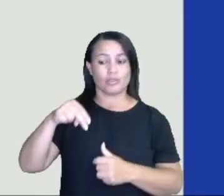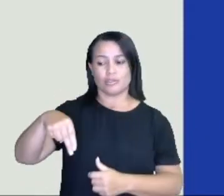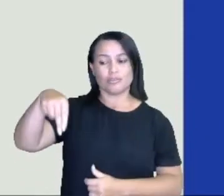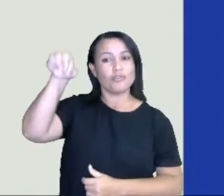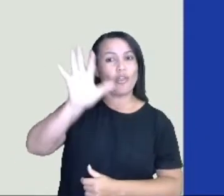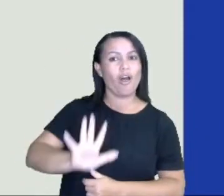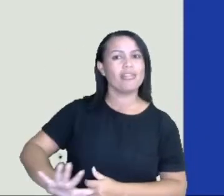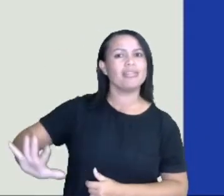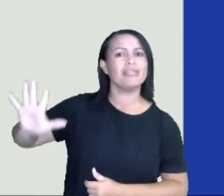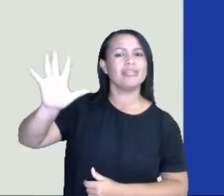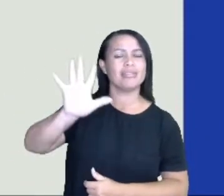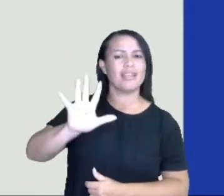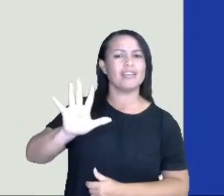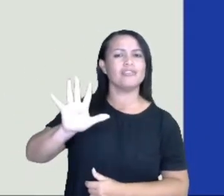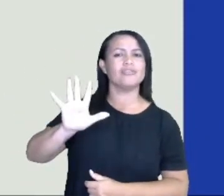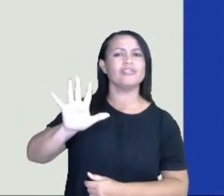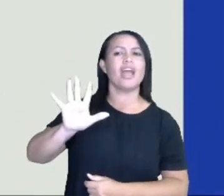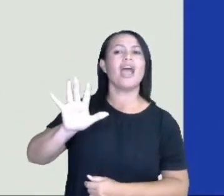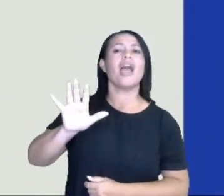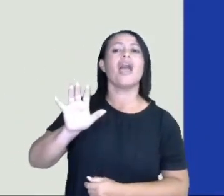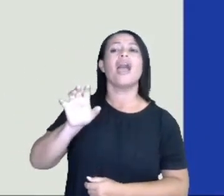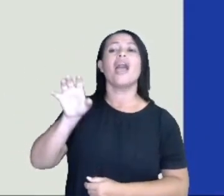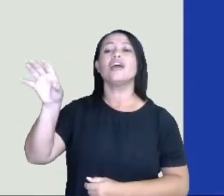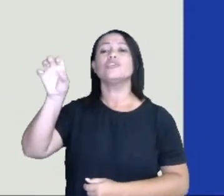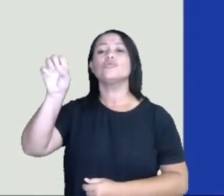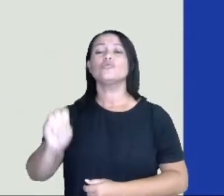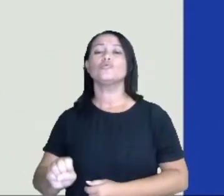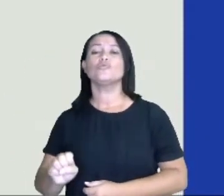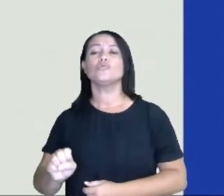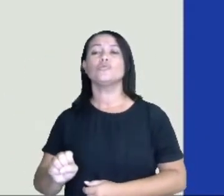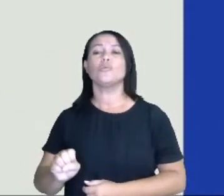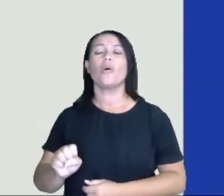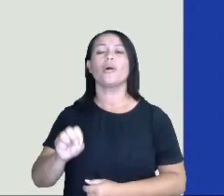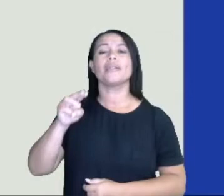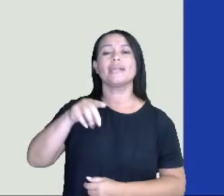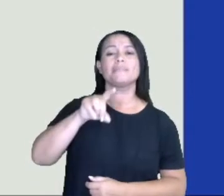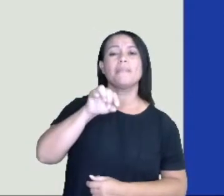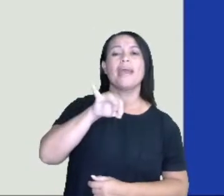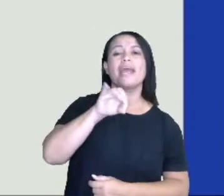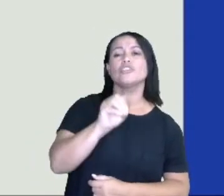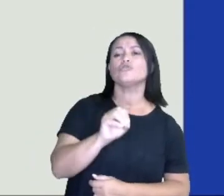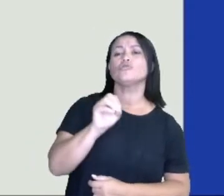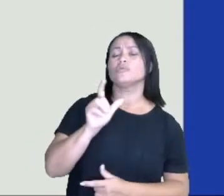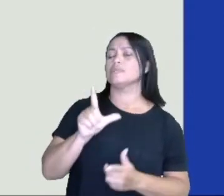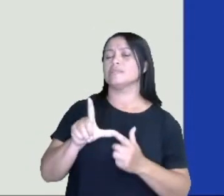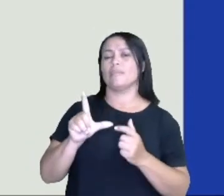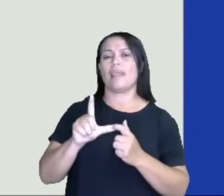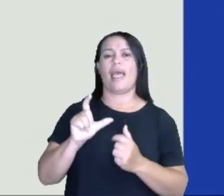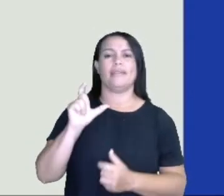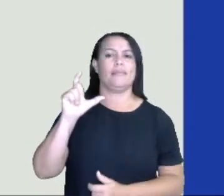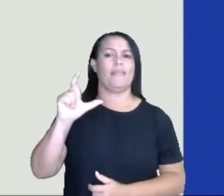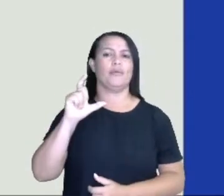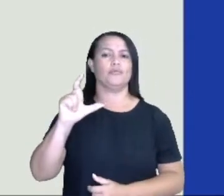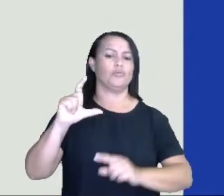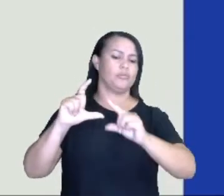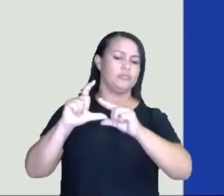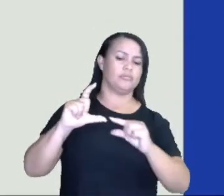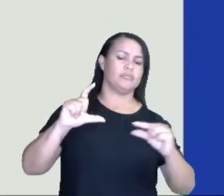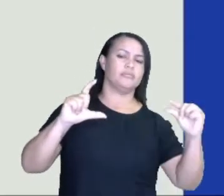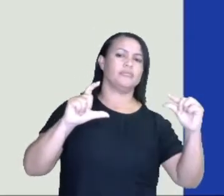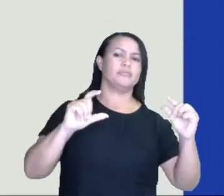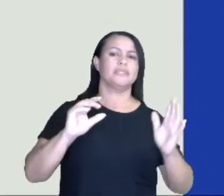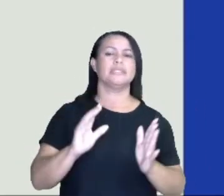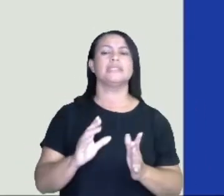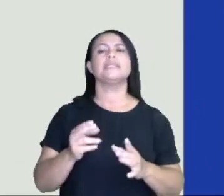Nordeste, região sul, Oriente Médio, todos eles são grafados com a letra maiúscula.